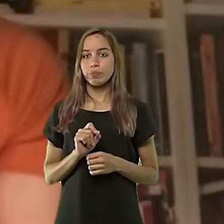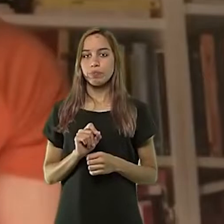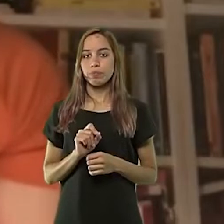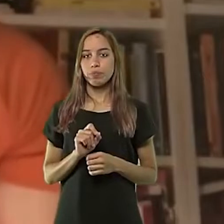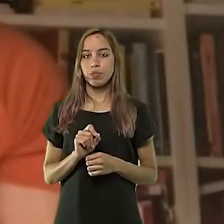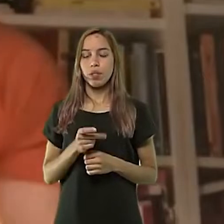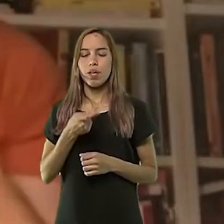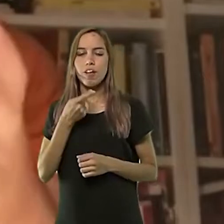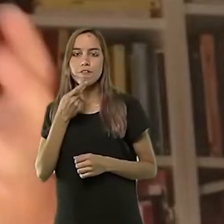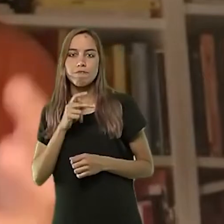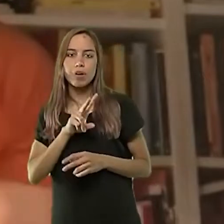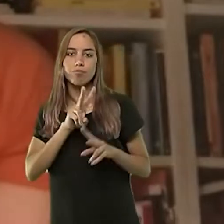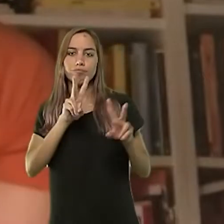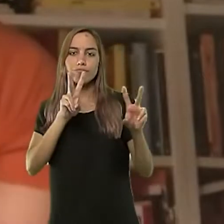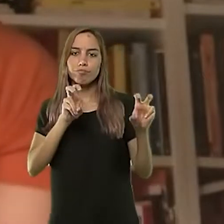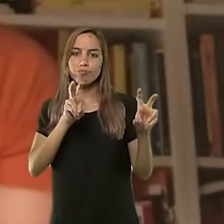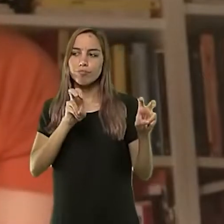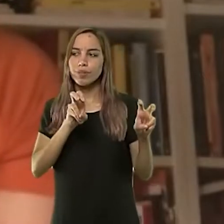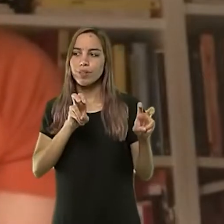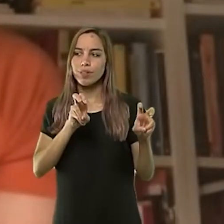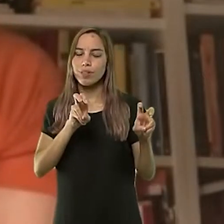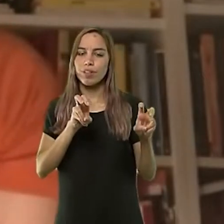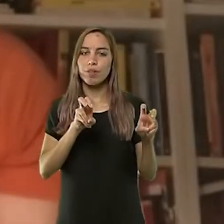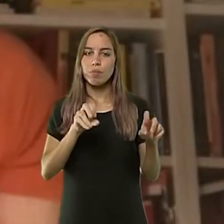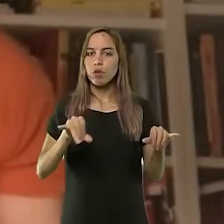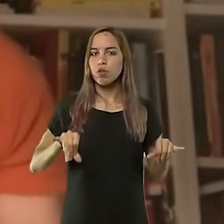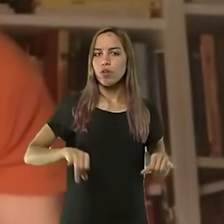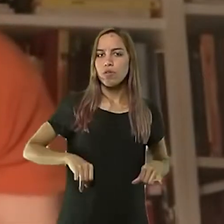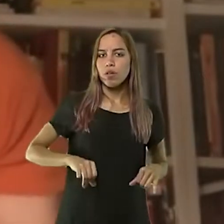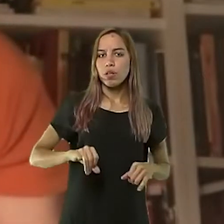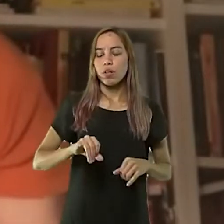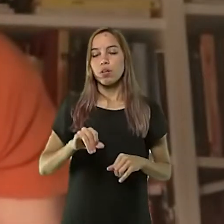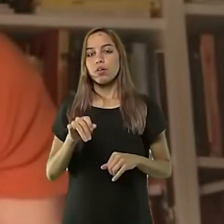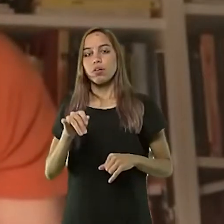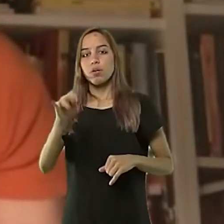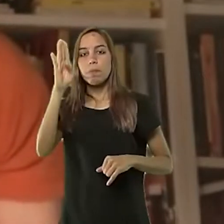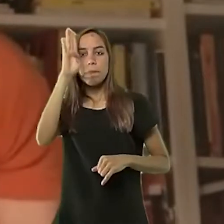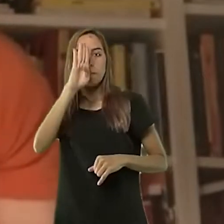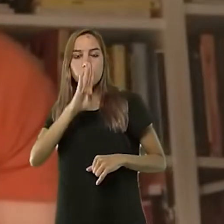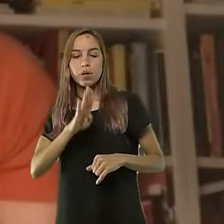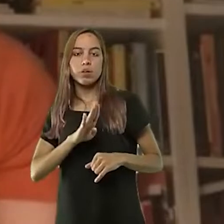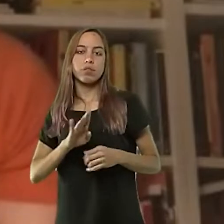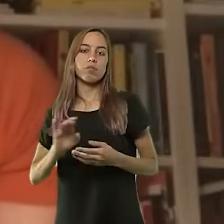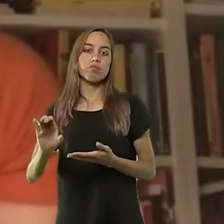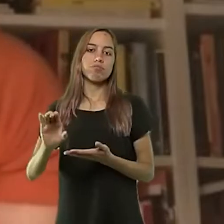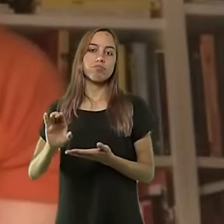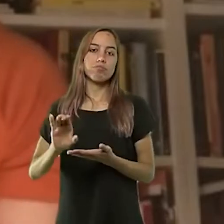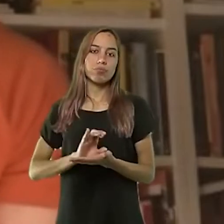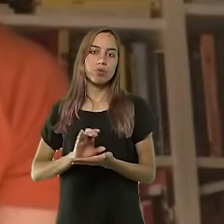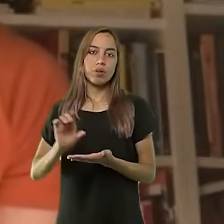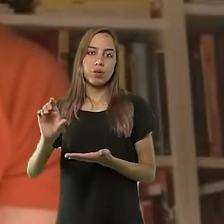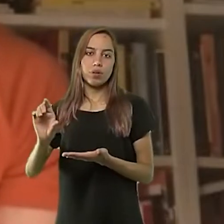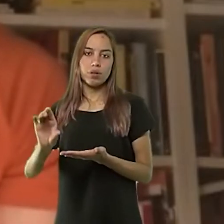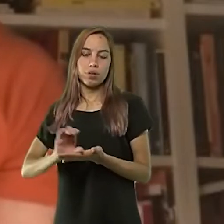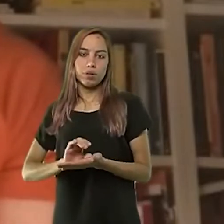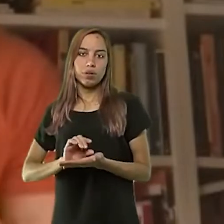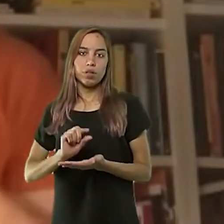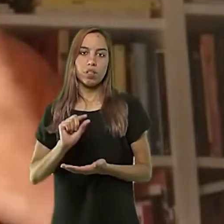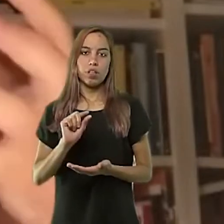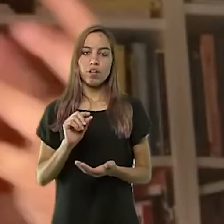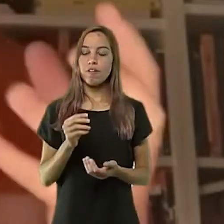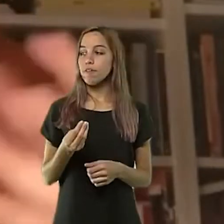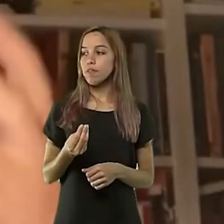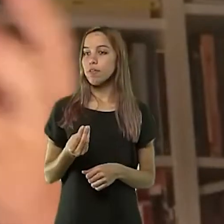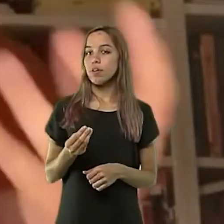E que tem muito a ver com este desprezo que se tem pela cultura, daí a ideia de comprar um